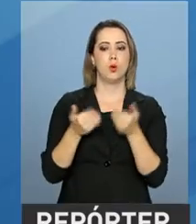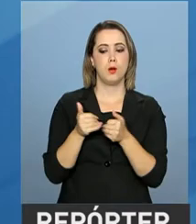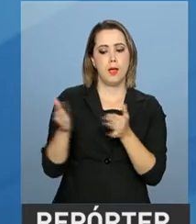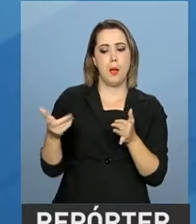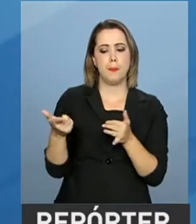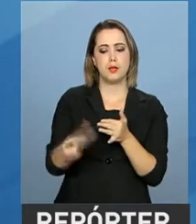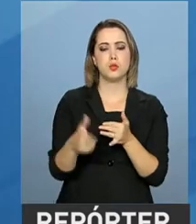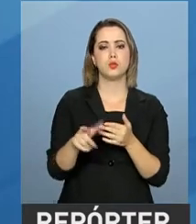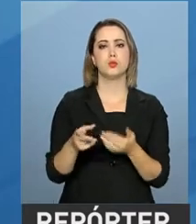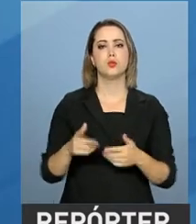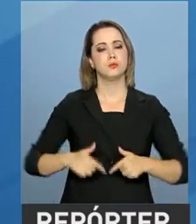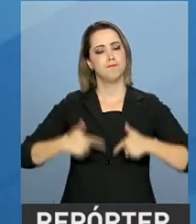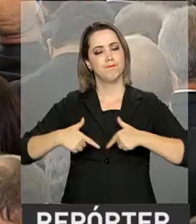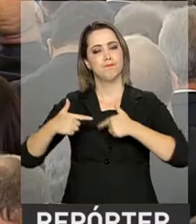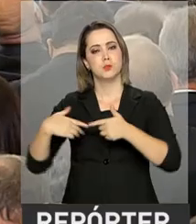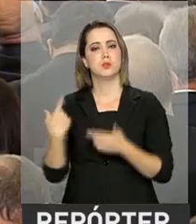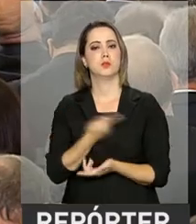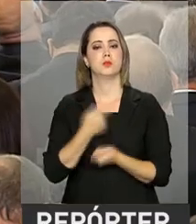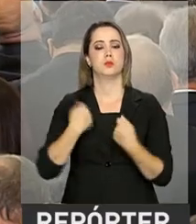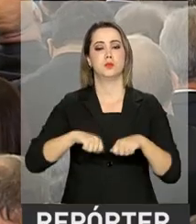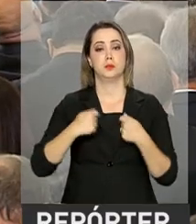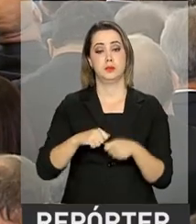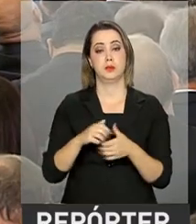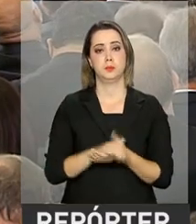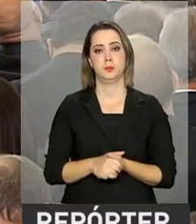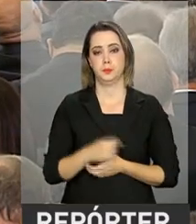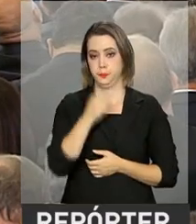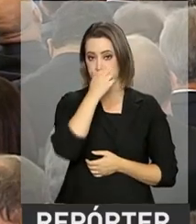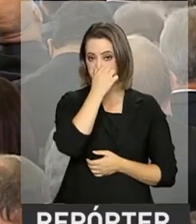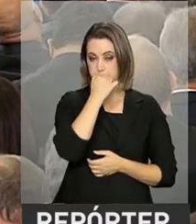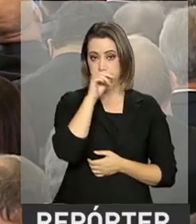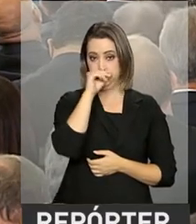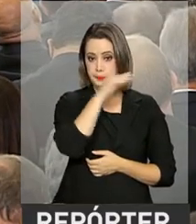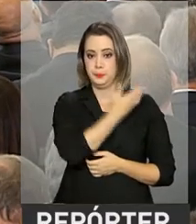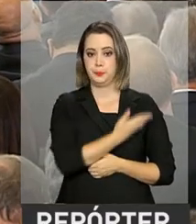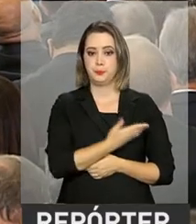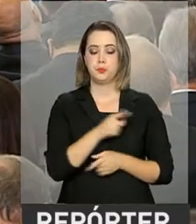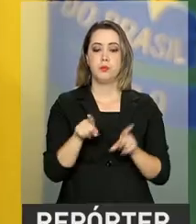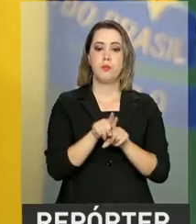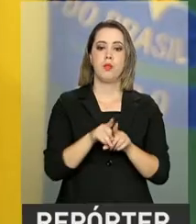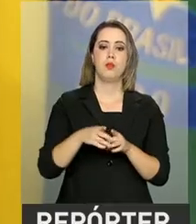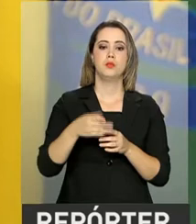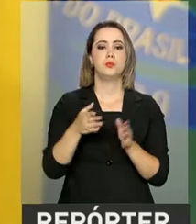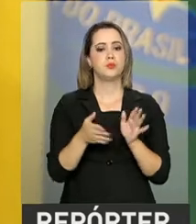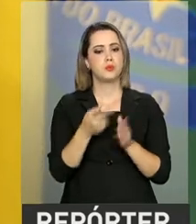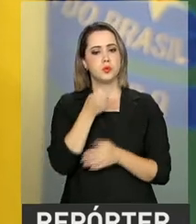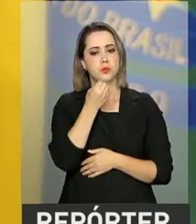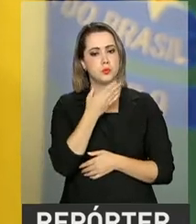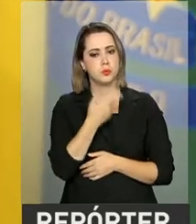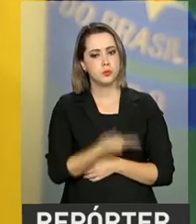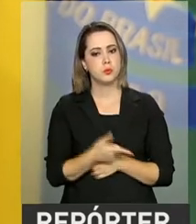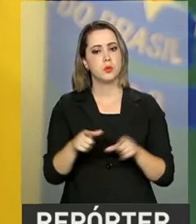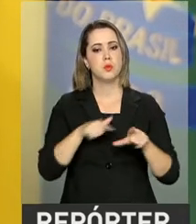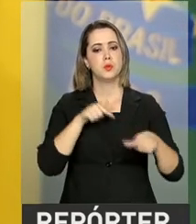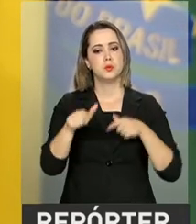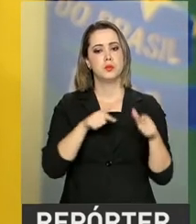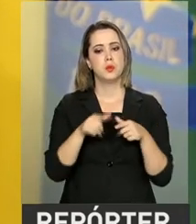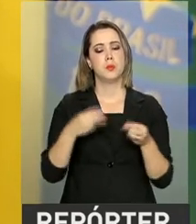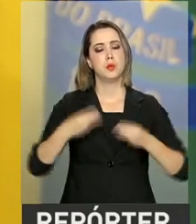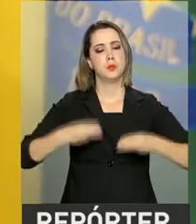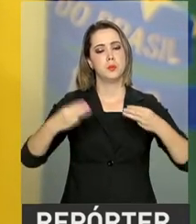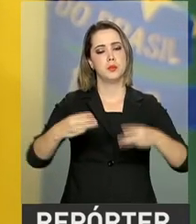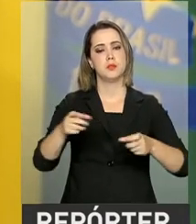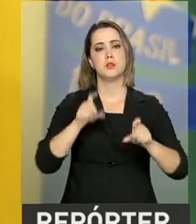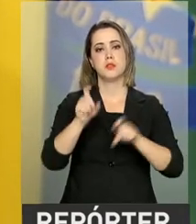é outra luta que nós vamos perder o presidente michel temer elogiou a ação do ministério da agricultura durante a operação e anunciou a liberação